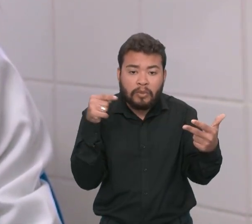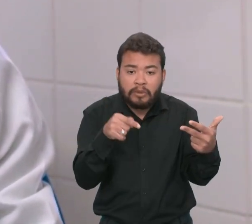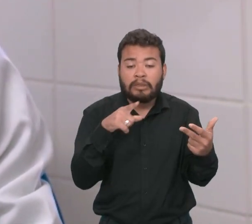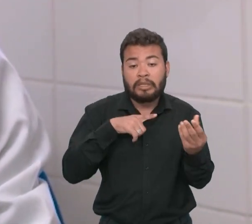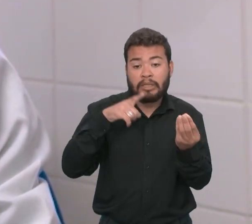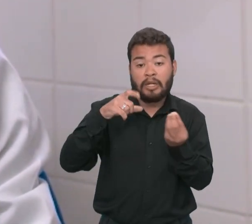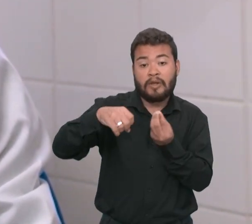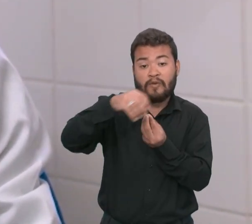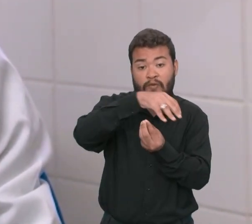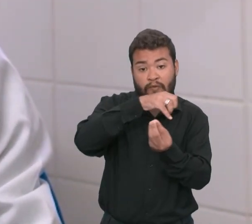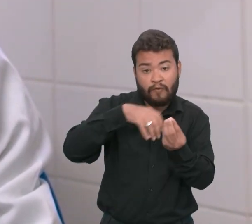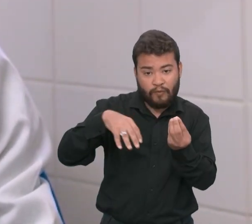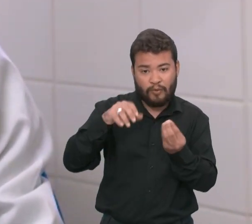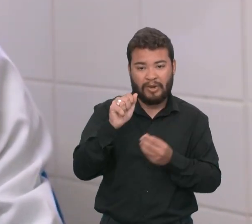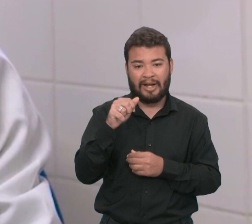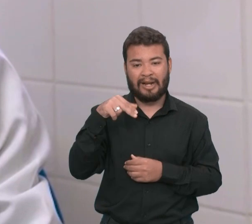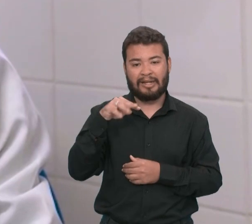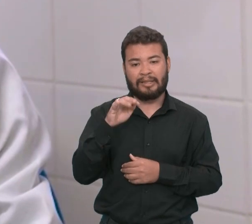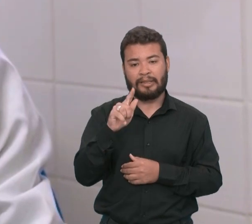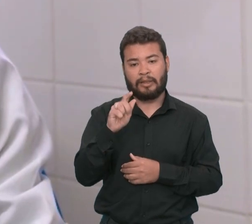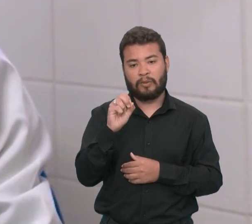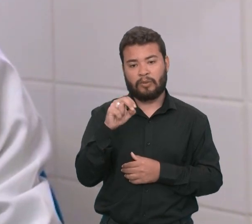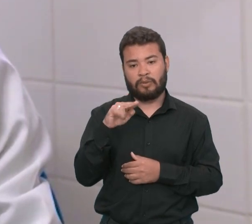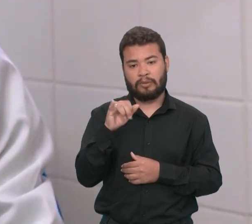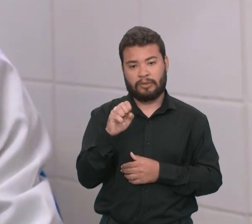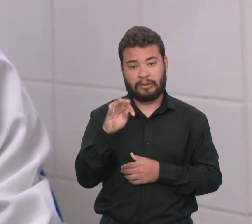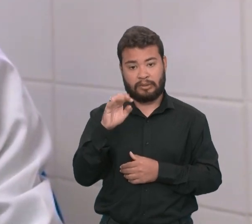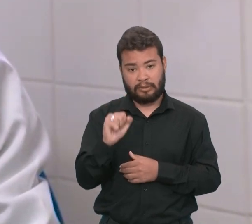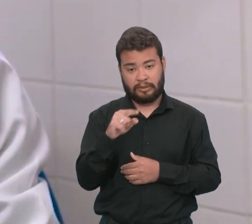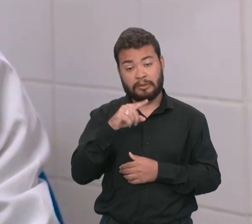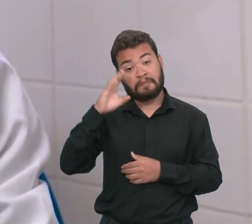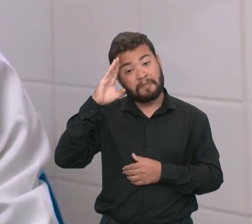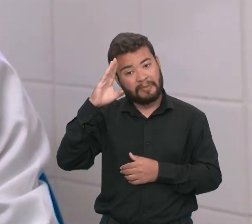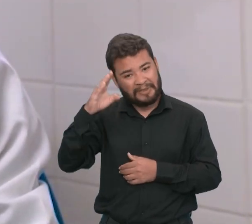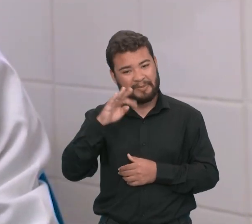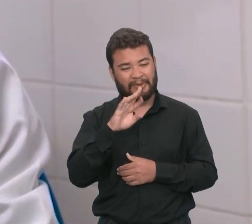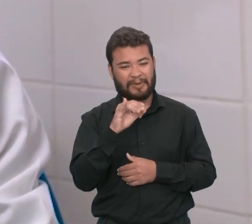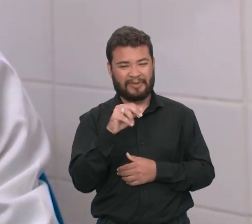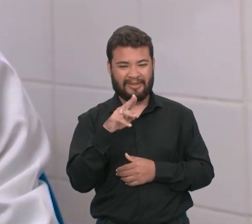fungo antagonista, especialmente o gênero Trichoderma.